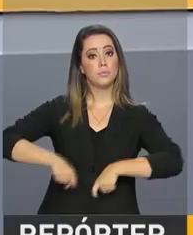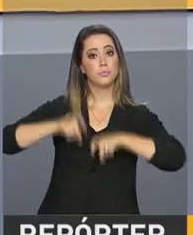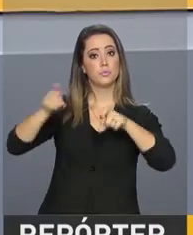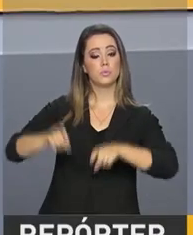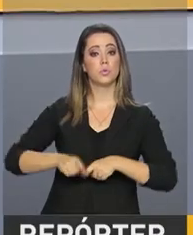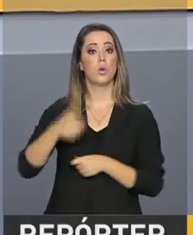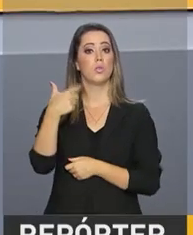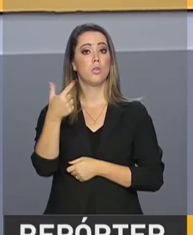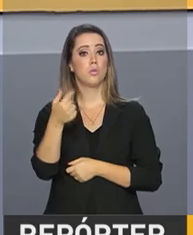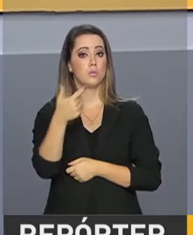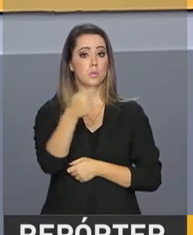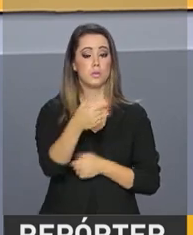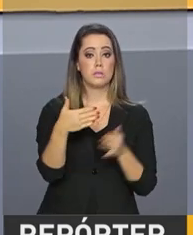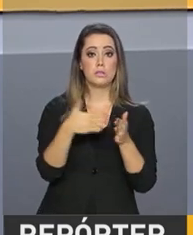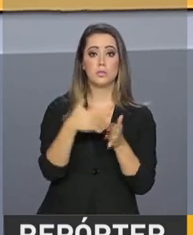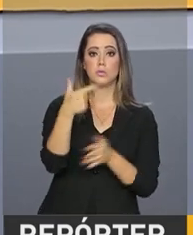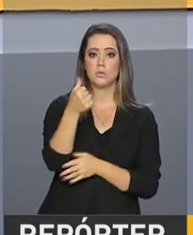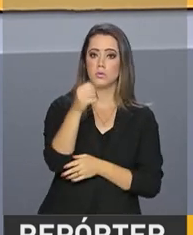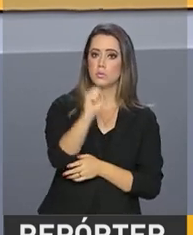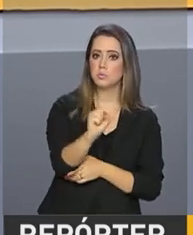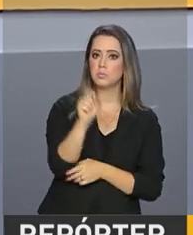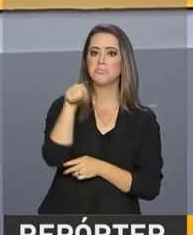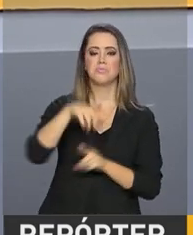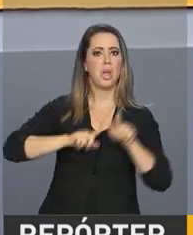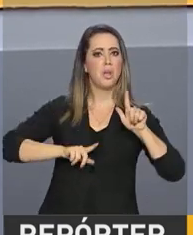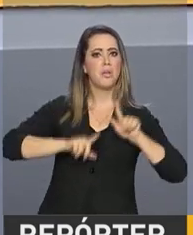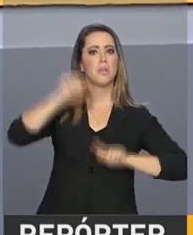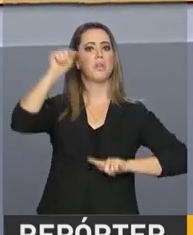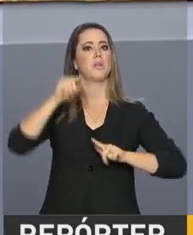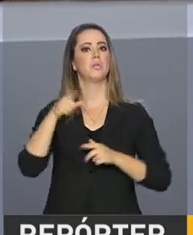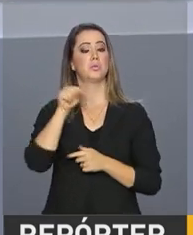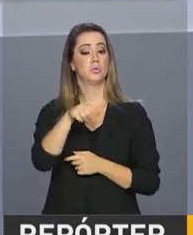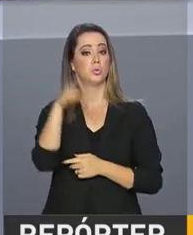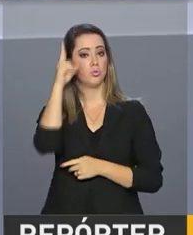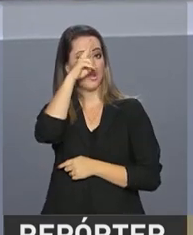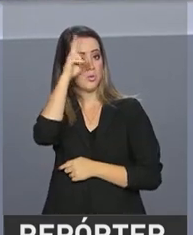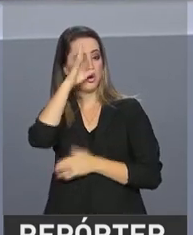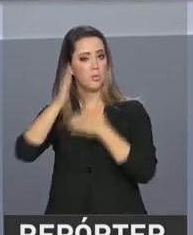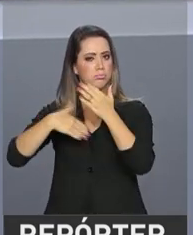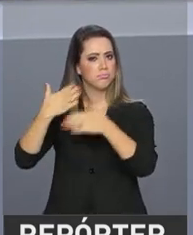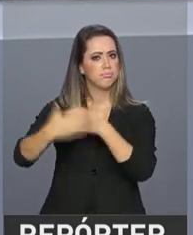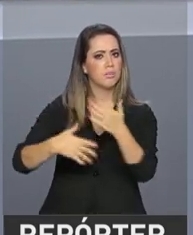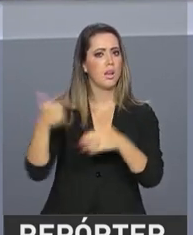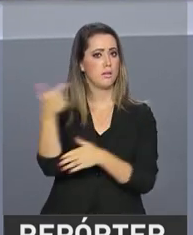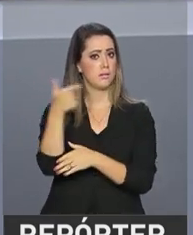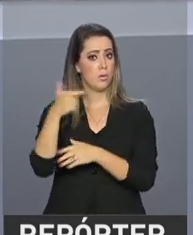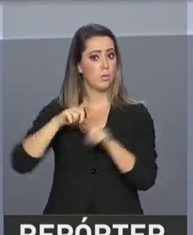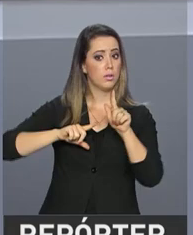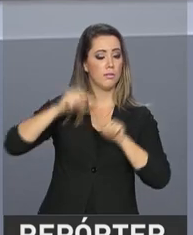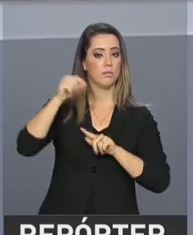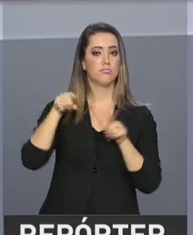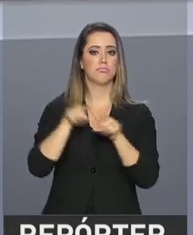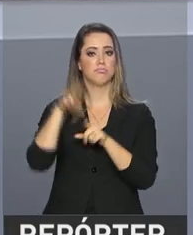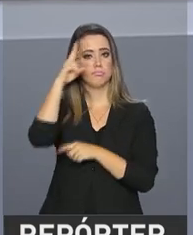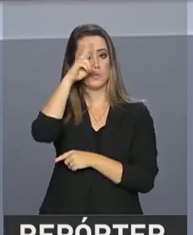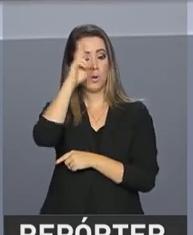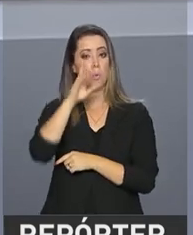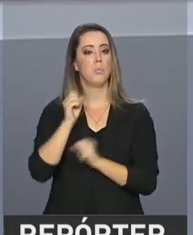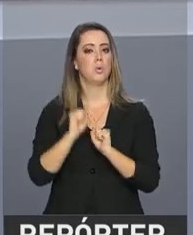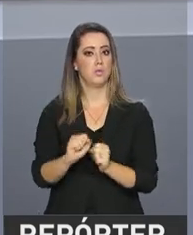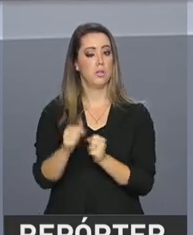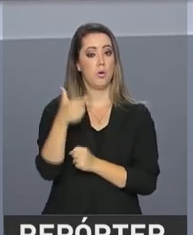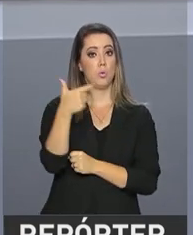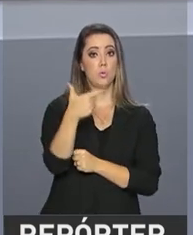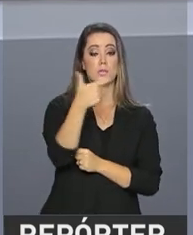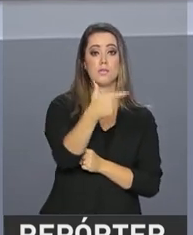safra de grãos de 2017 2018 deve ser a segunda maior de toda a série histórica podendo chegar a quase duzentos e